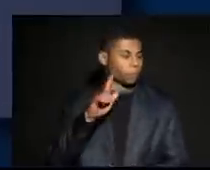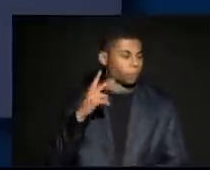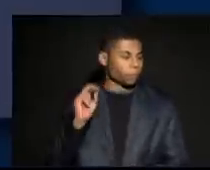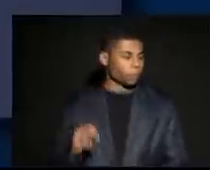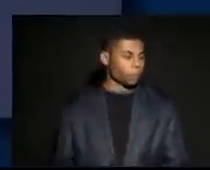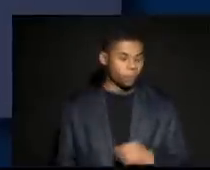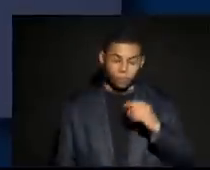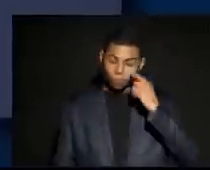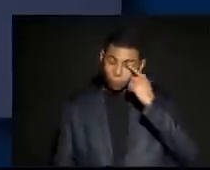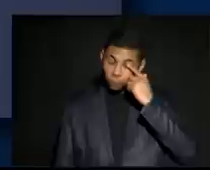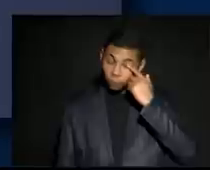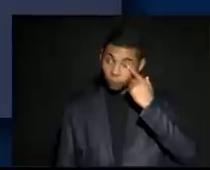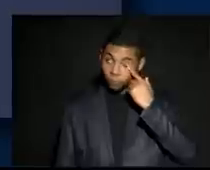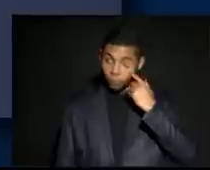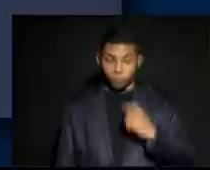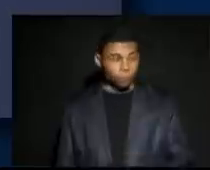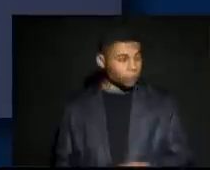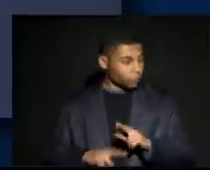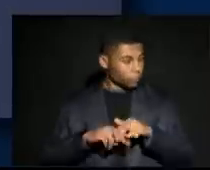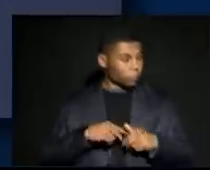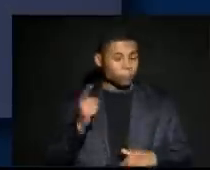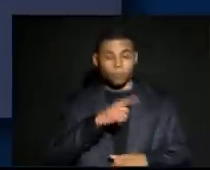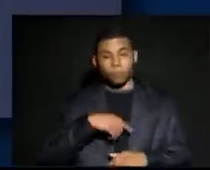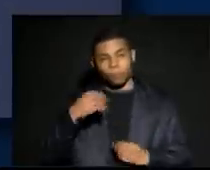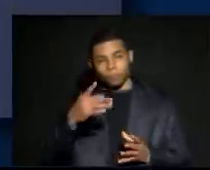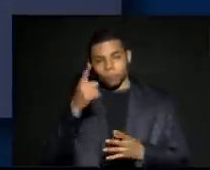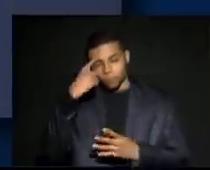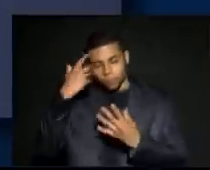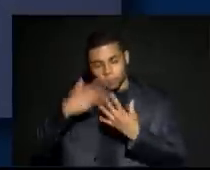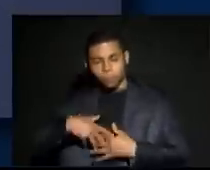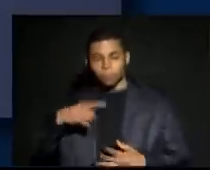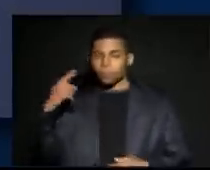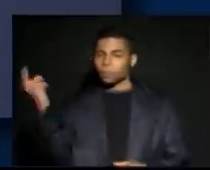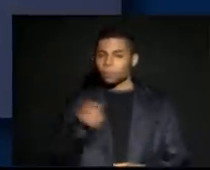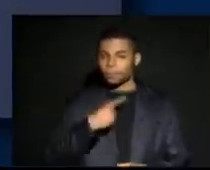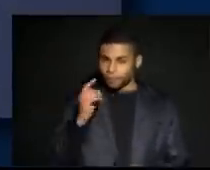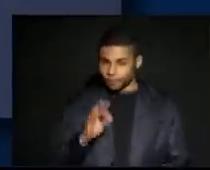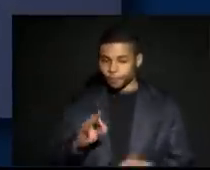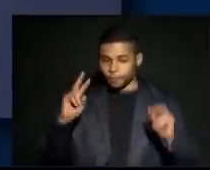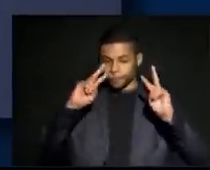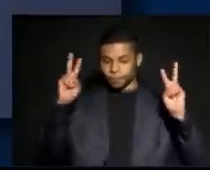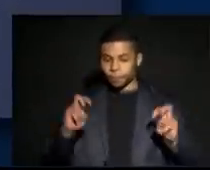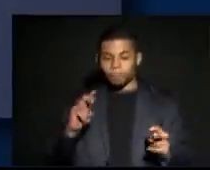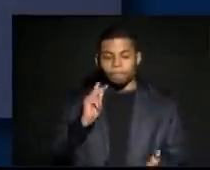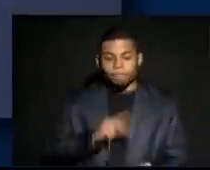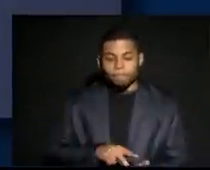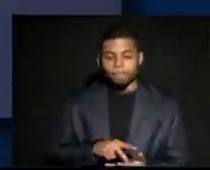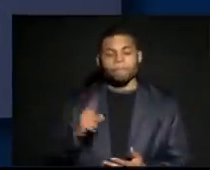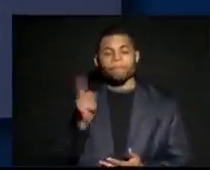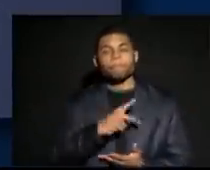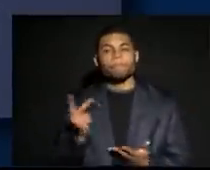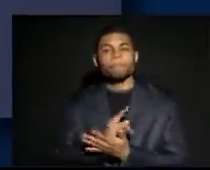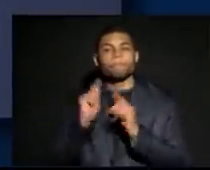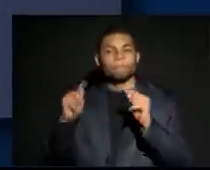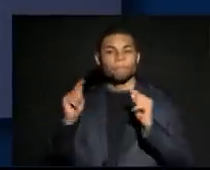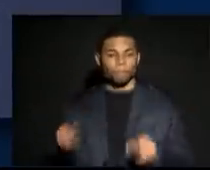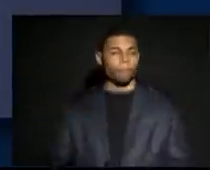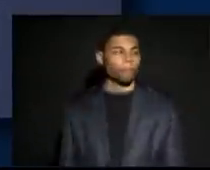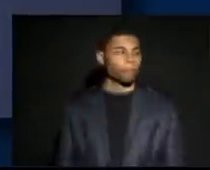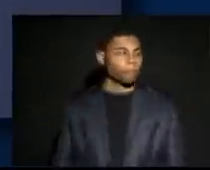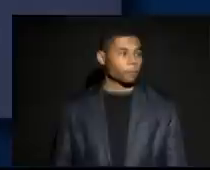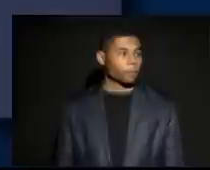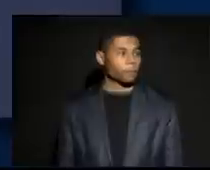é obviamente traz uma certa reflexão para todos nós sobre o que de fato as passando lá